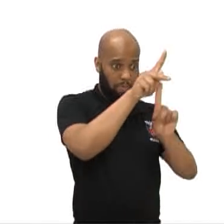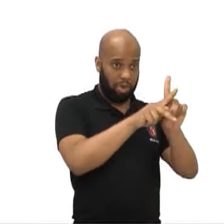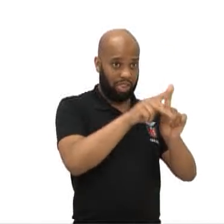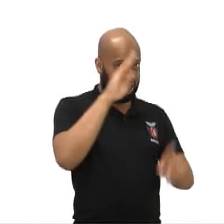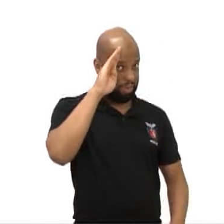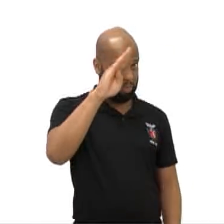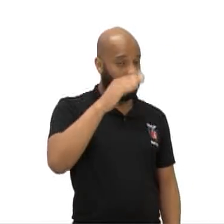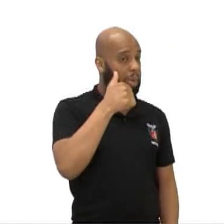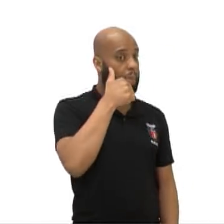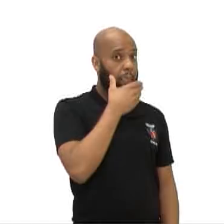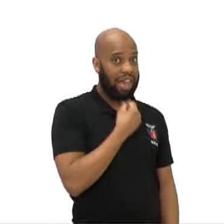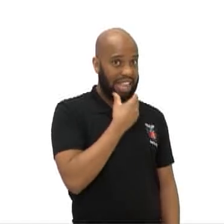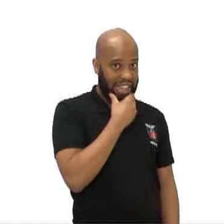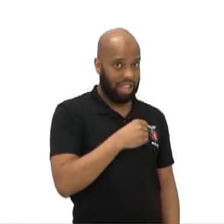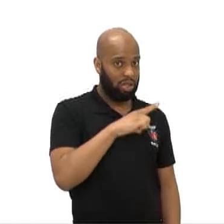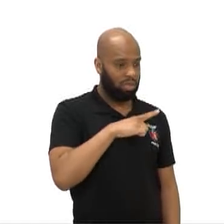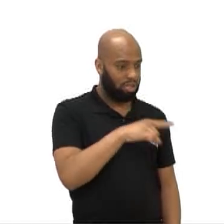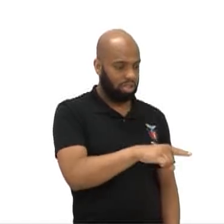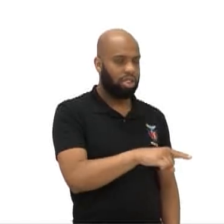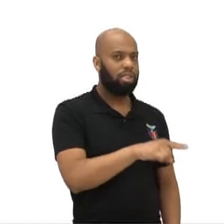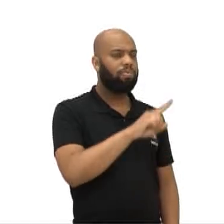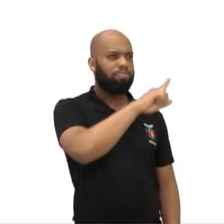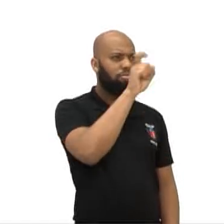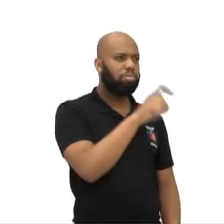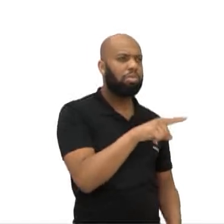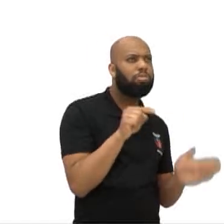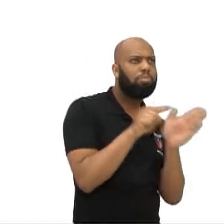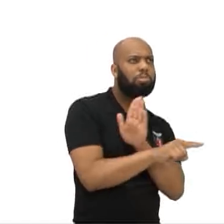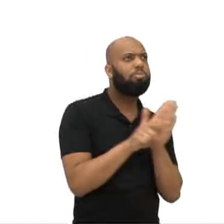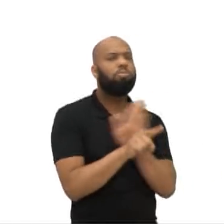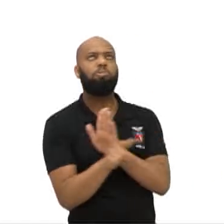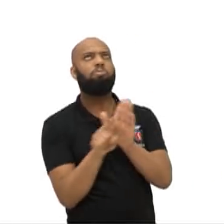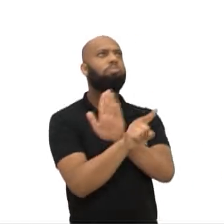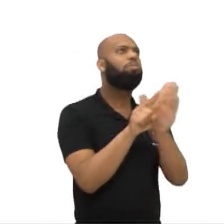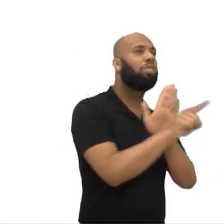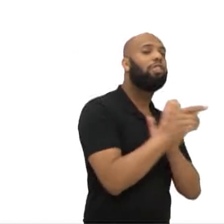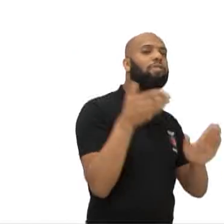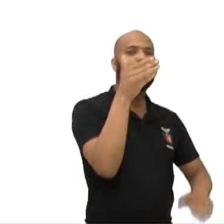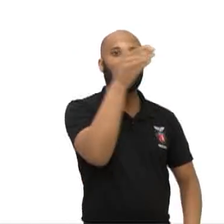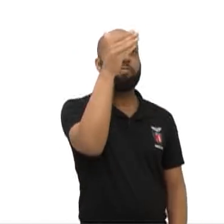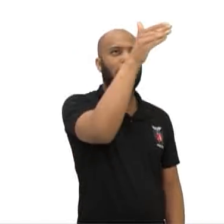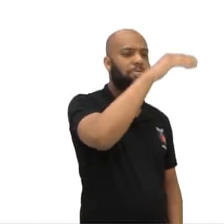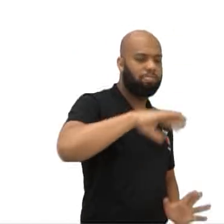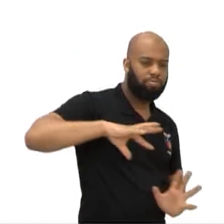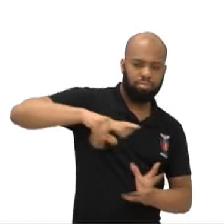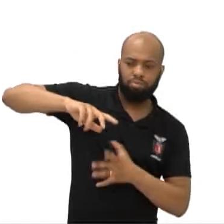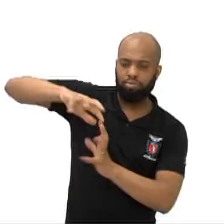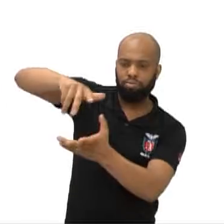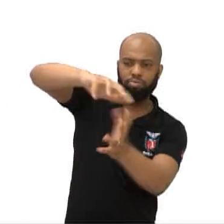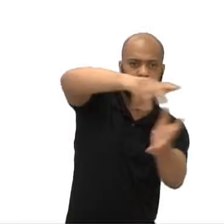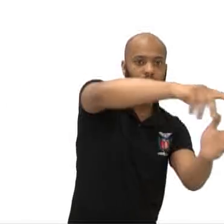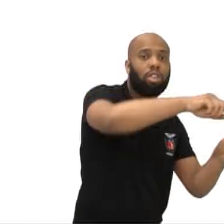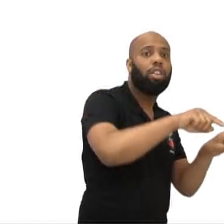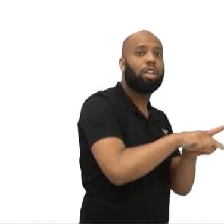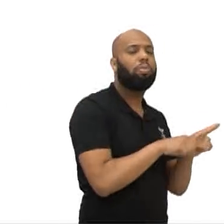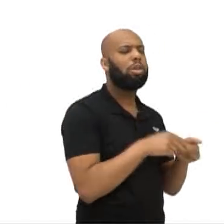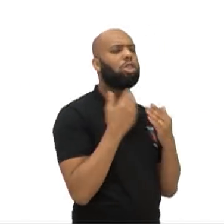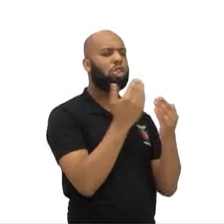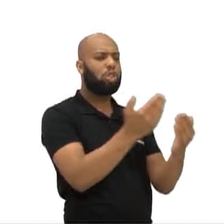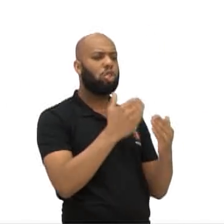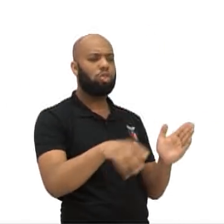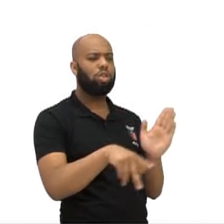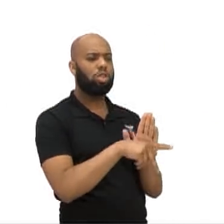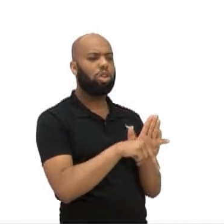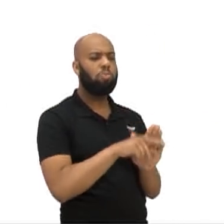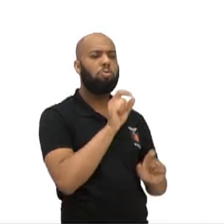menino inesquecível, se interroga sobre o mundo enquanto viaja de planeta em planeta e põe em dúvida as certezas